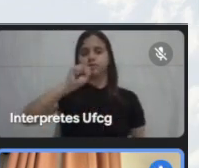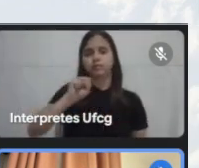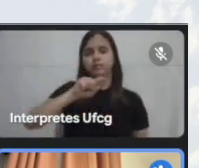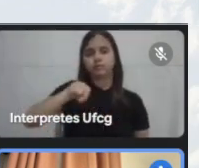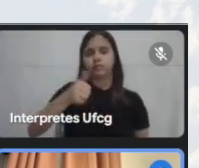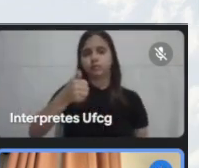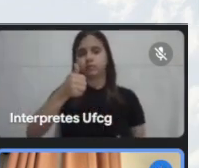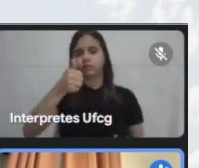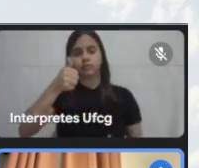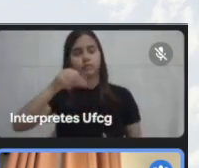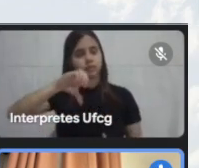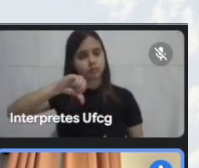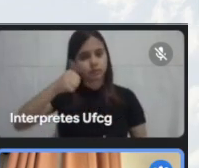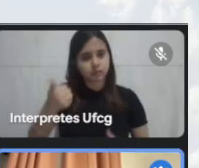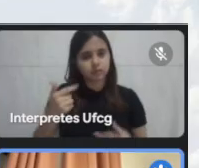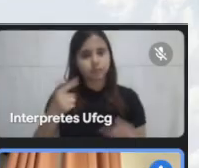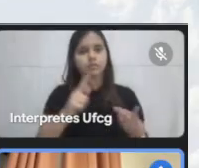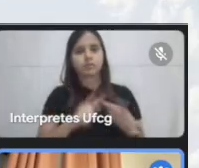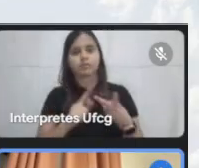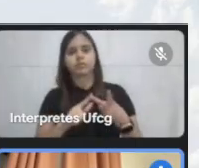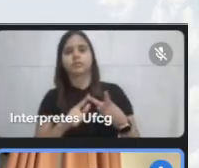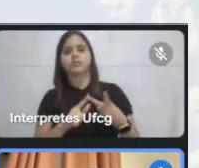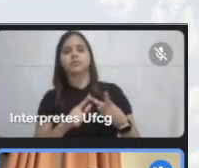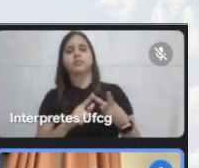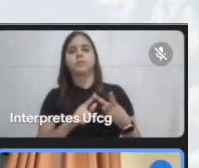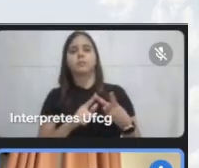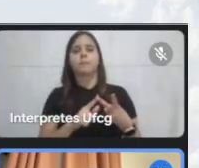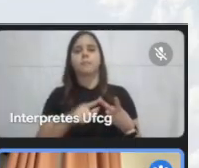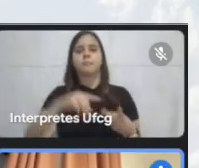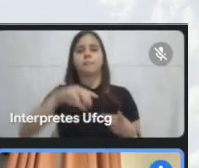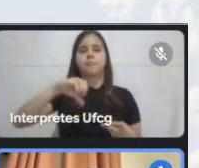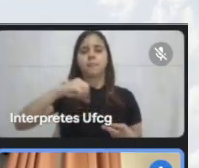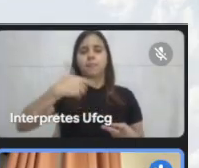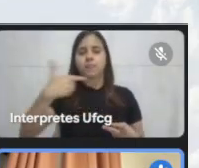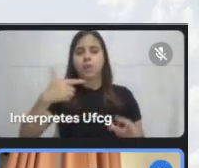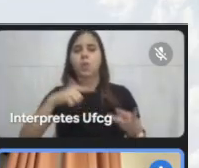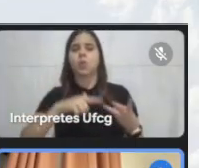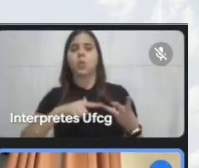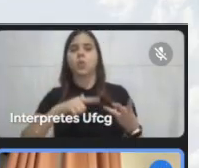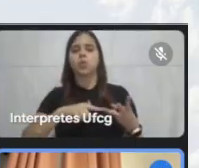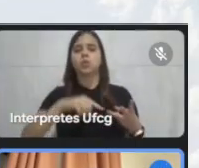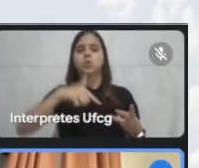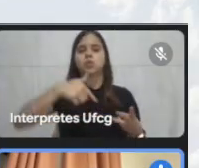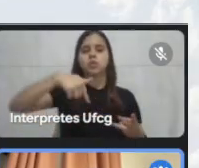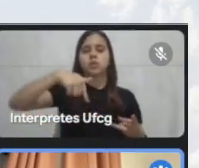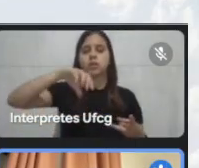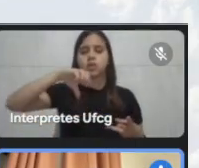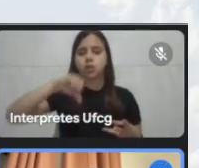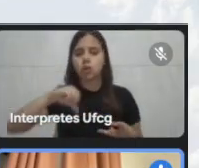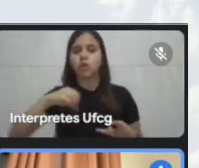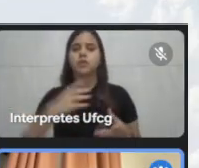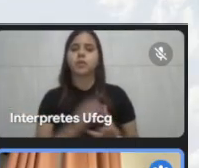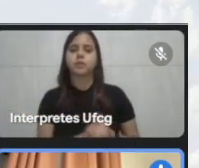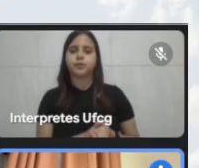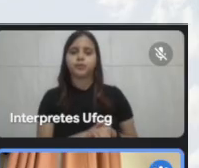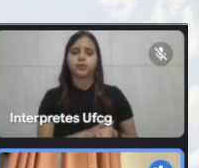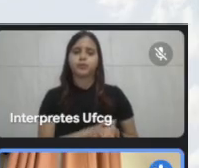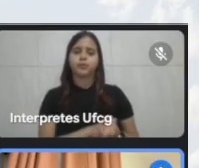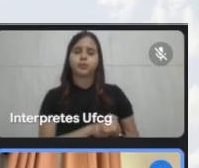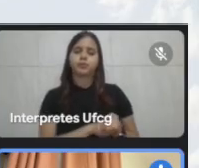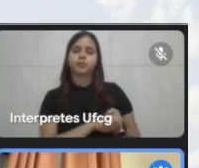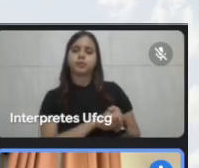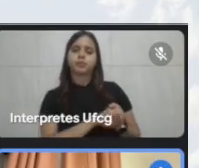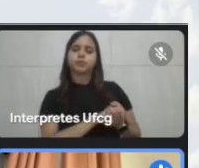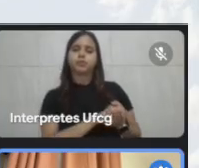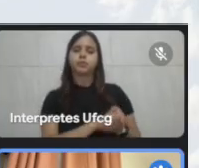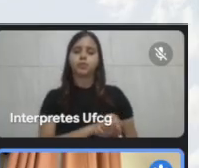em 92%, e uma acurácia geral de quase 80%, que é considerado uma acurácia muito boa. Aqui, basicamente,